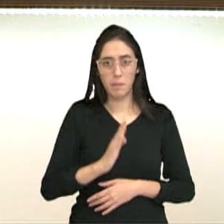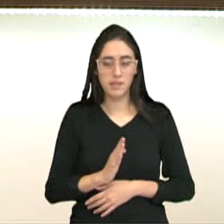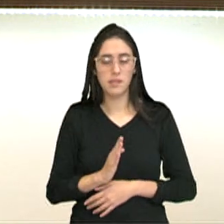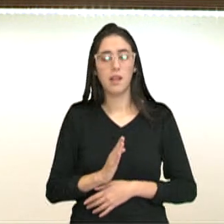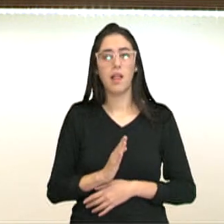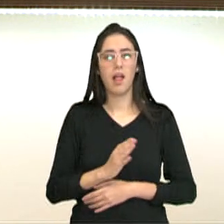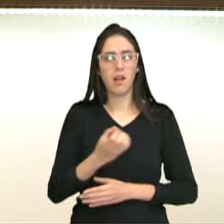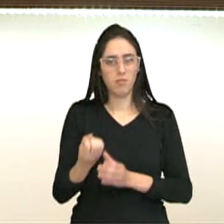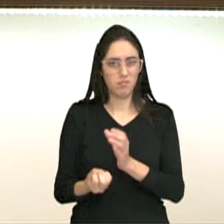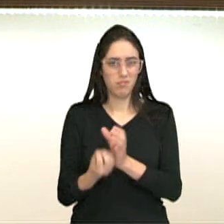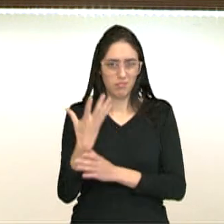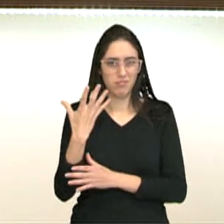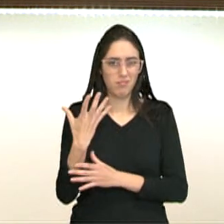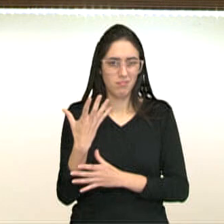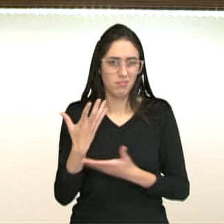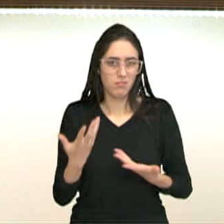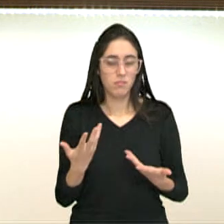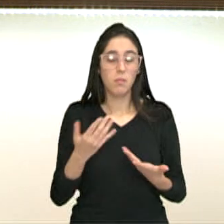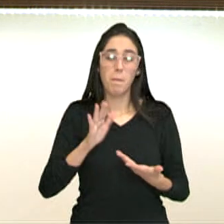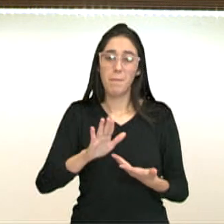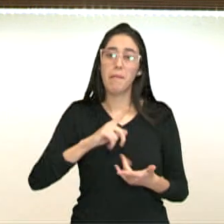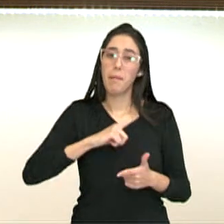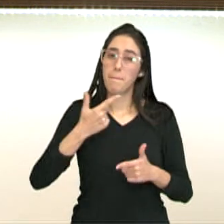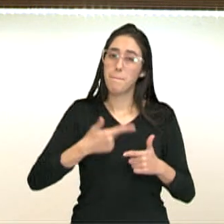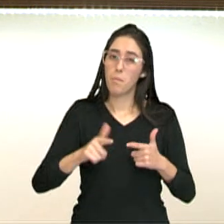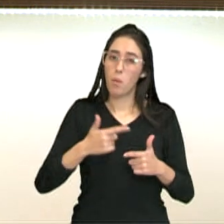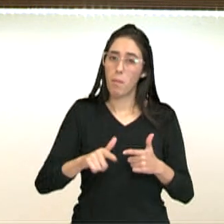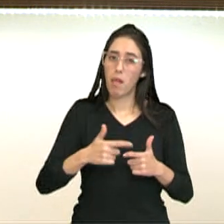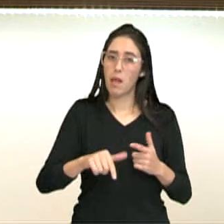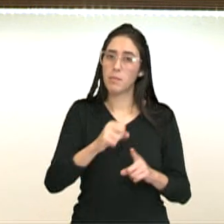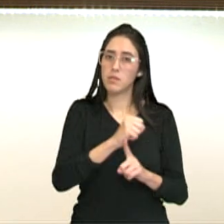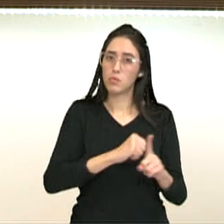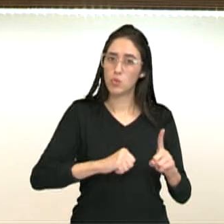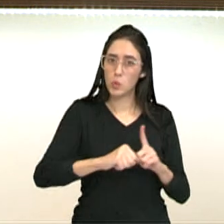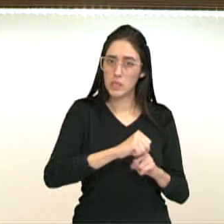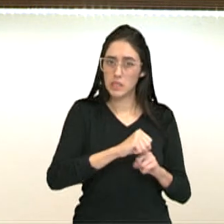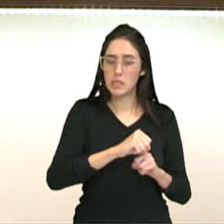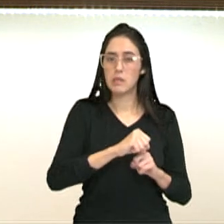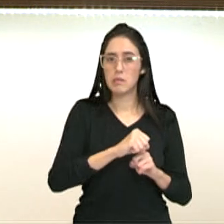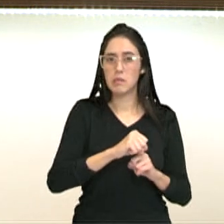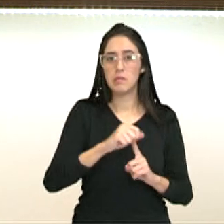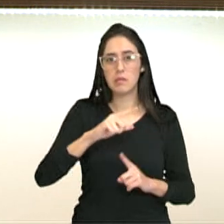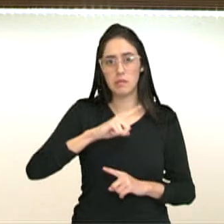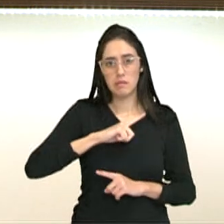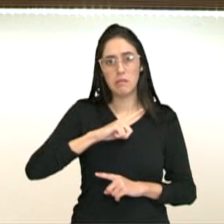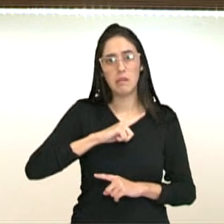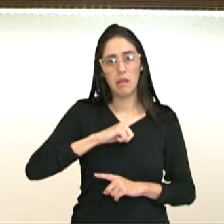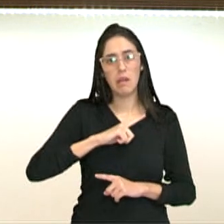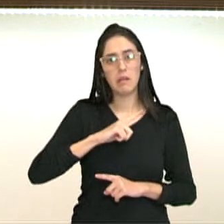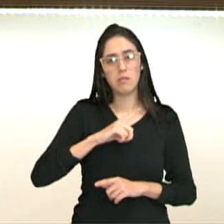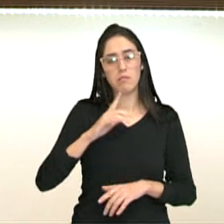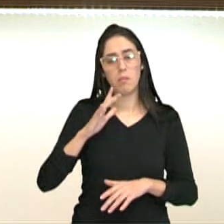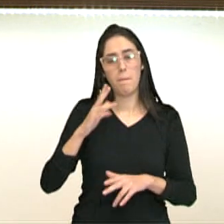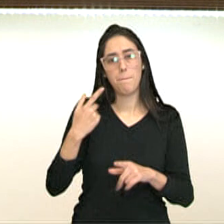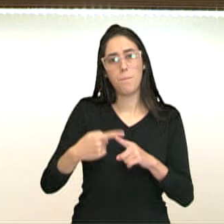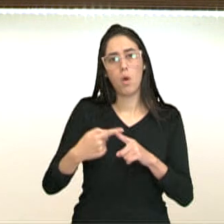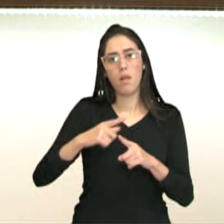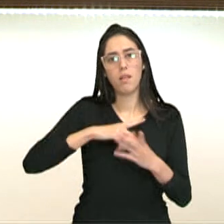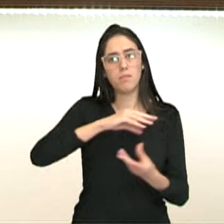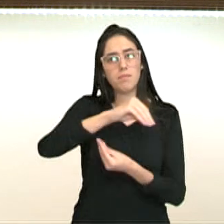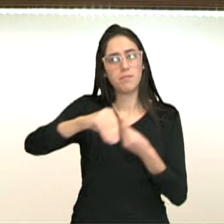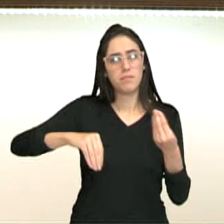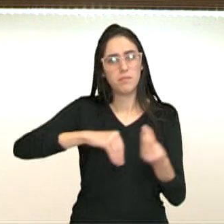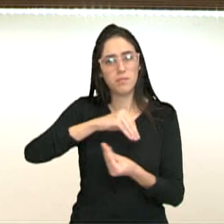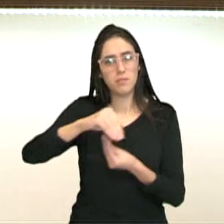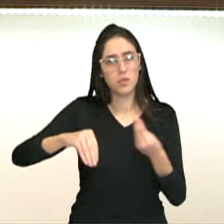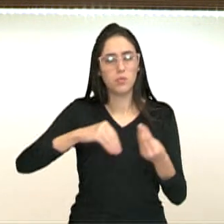tem também problemas sociais que vêm, então, dessa mistura e desse processo